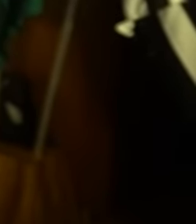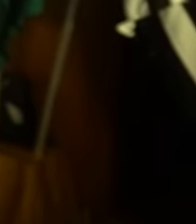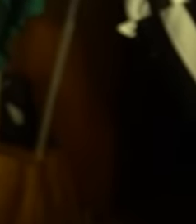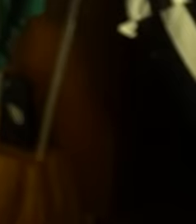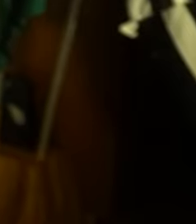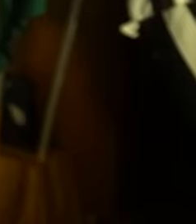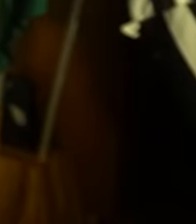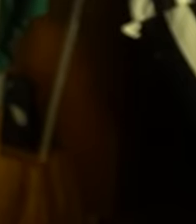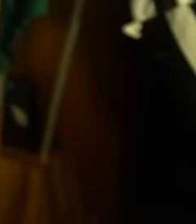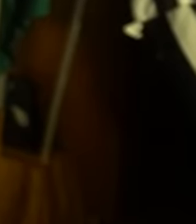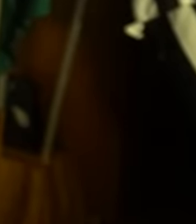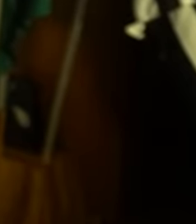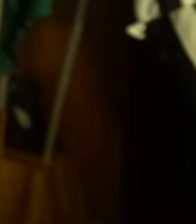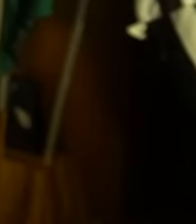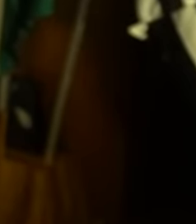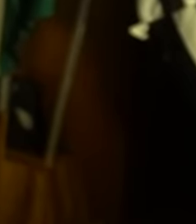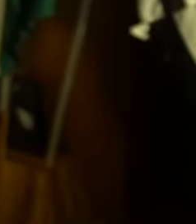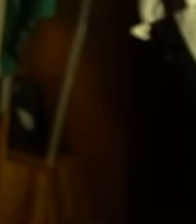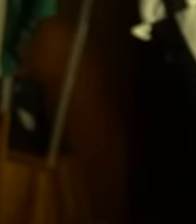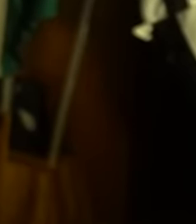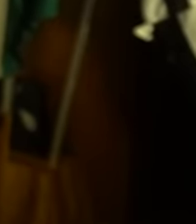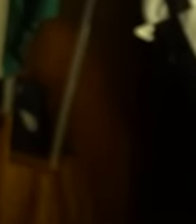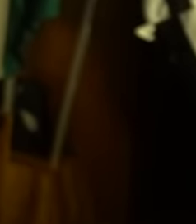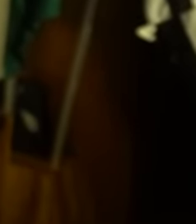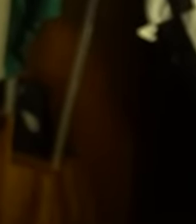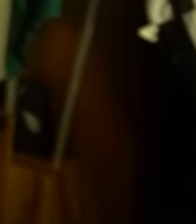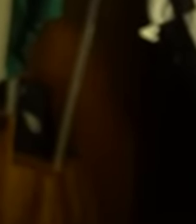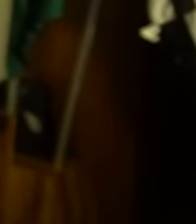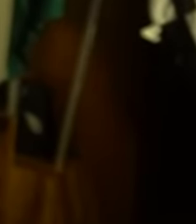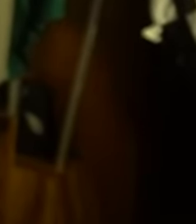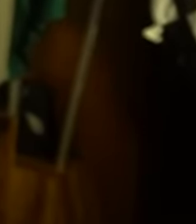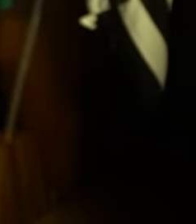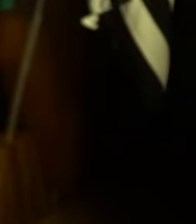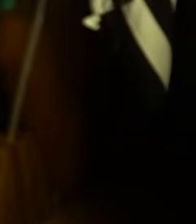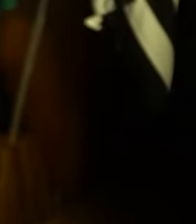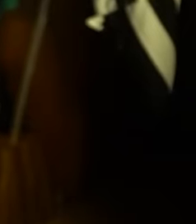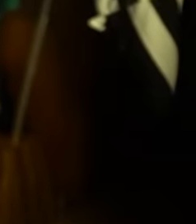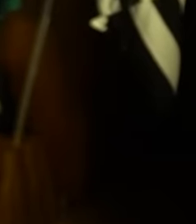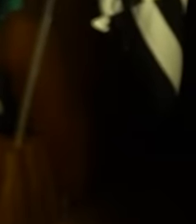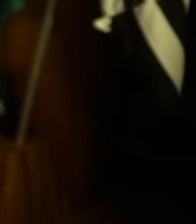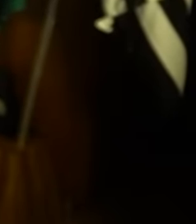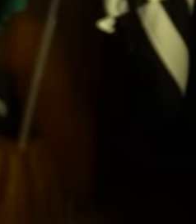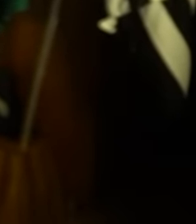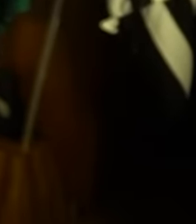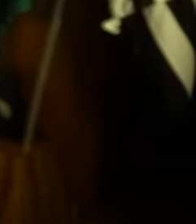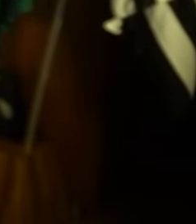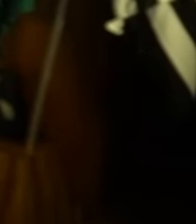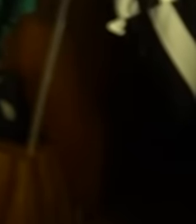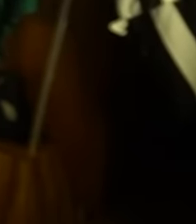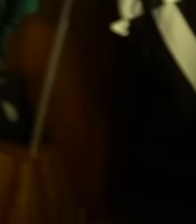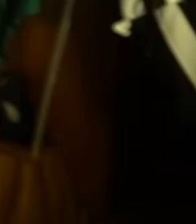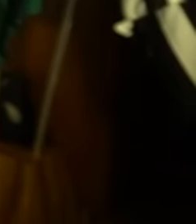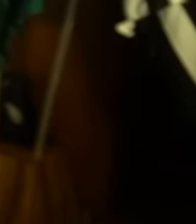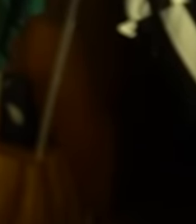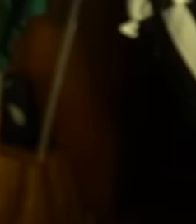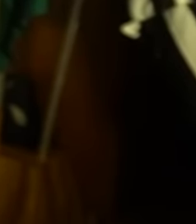precisam estar, né, em hospitais de custódia para receber tratamento intensivo, não só para a gente proteger a sociedade, mas